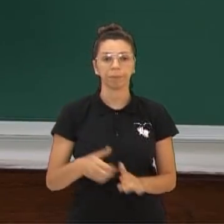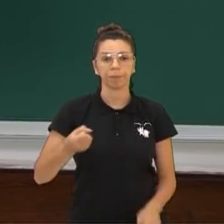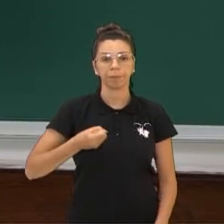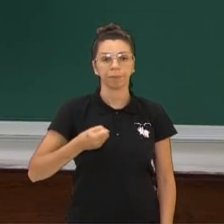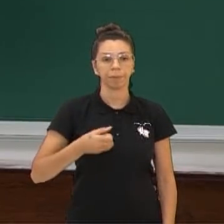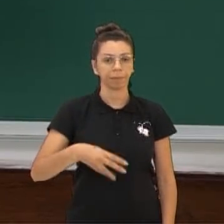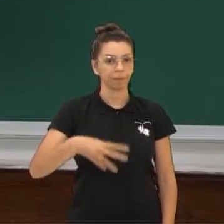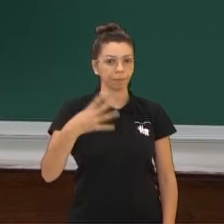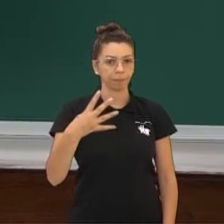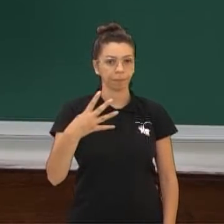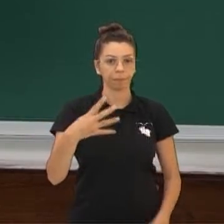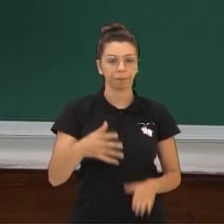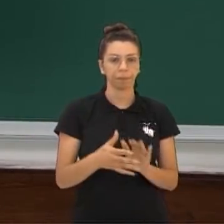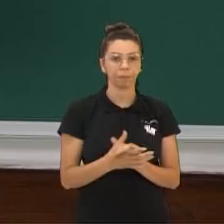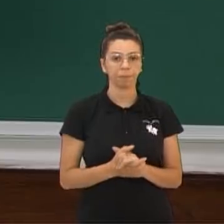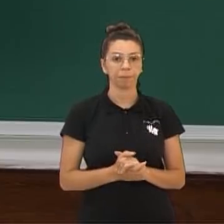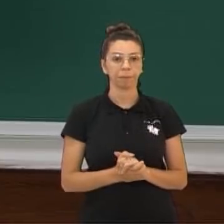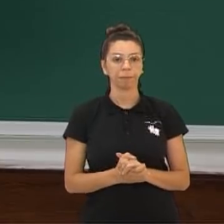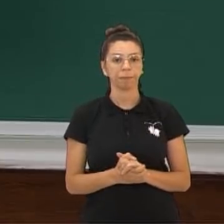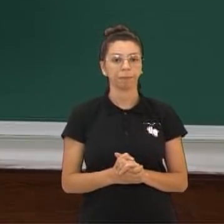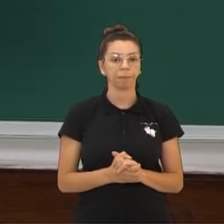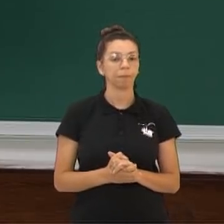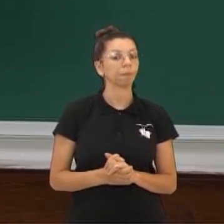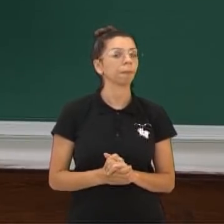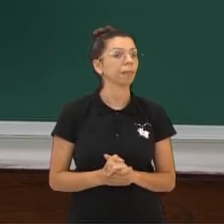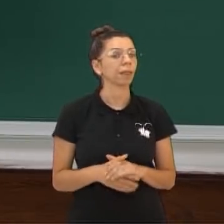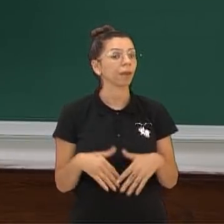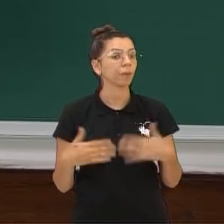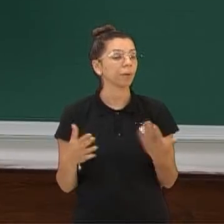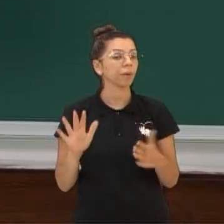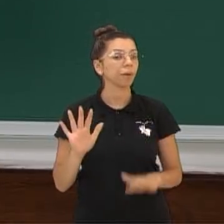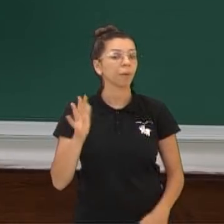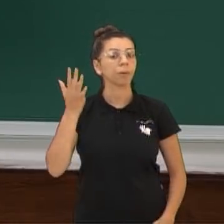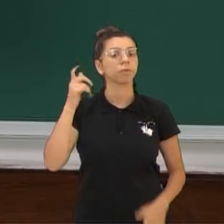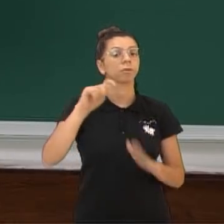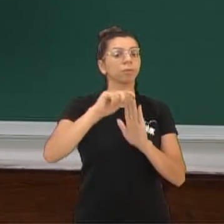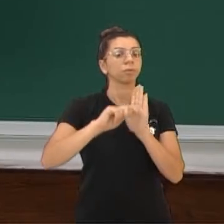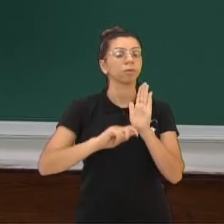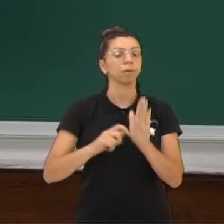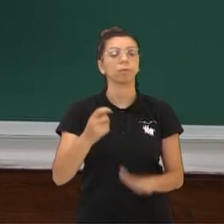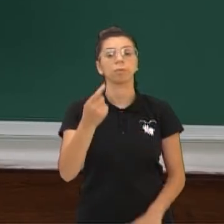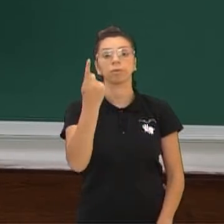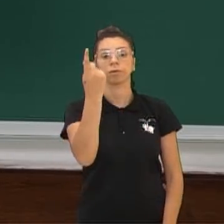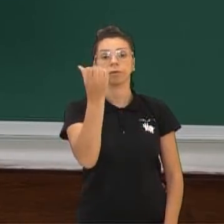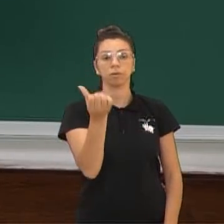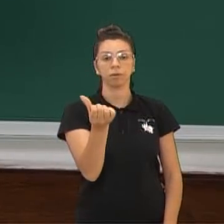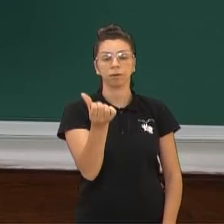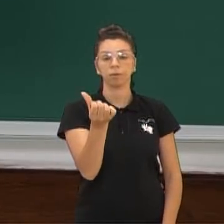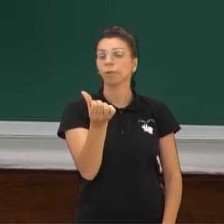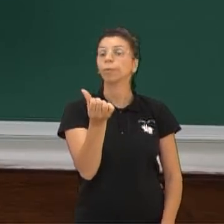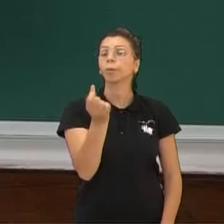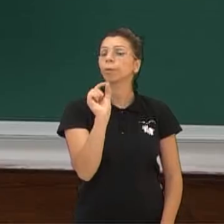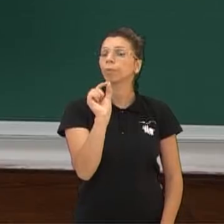in 16th century? E o que aconteceu no século 16? The full flowering of Renaissance,